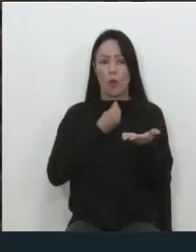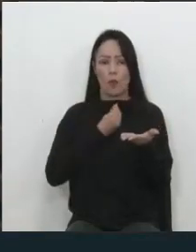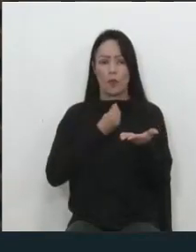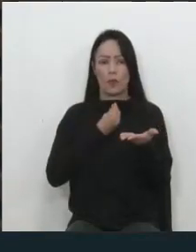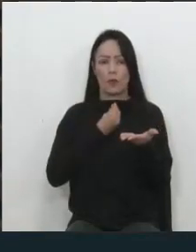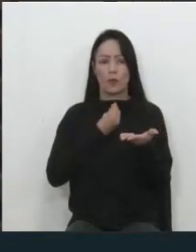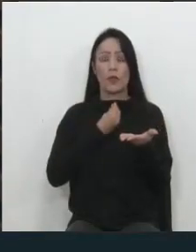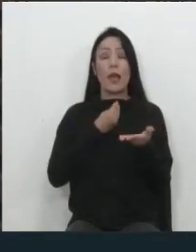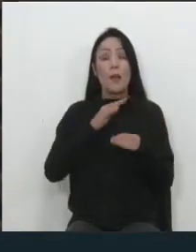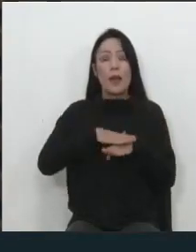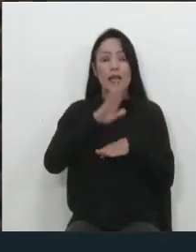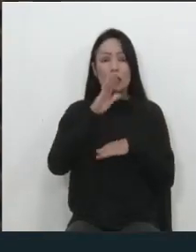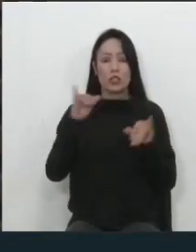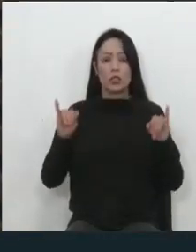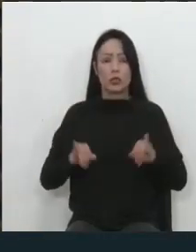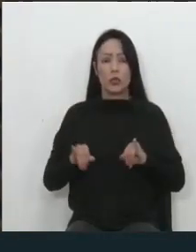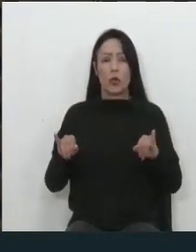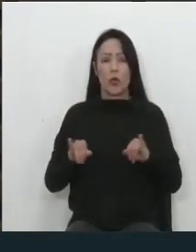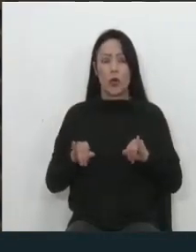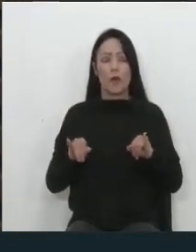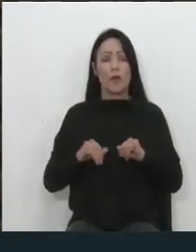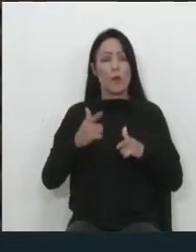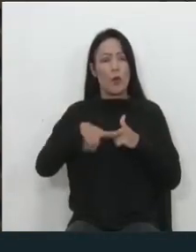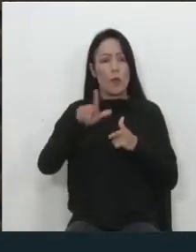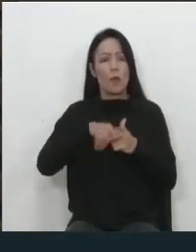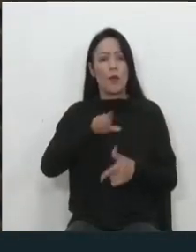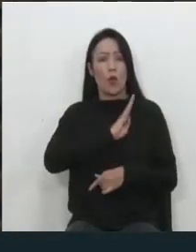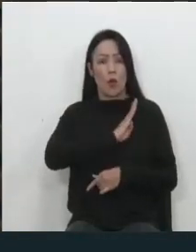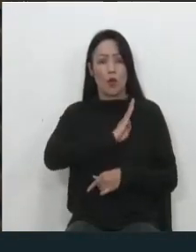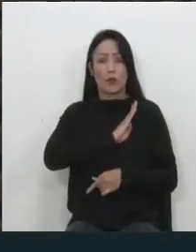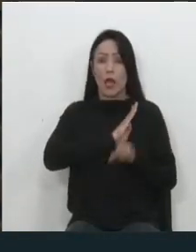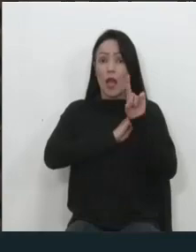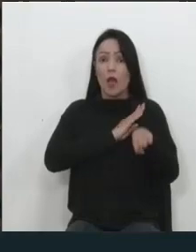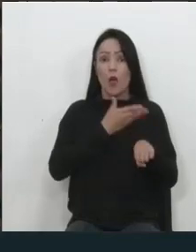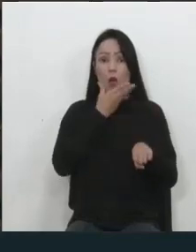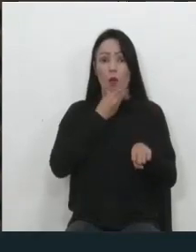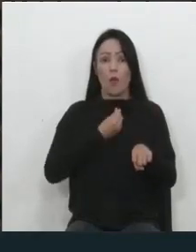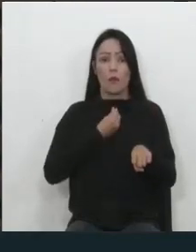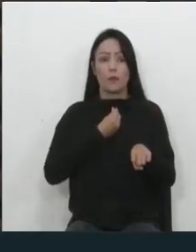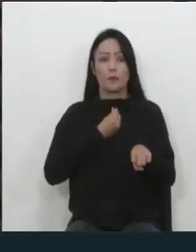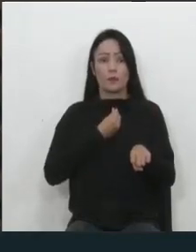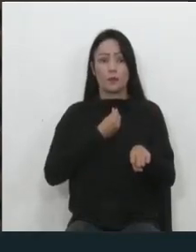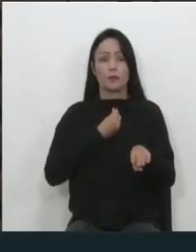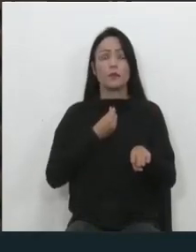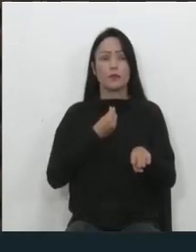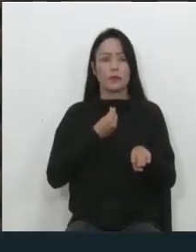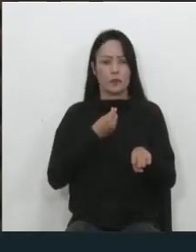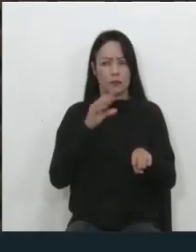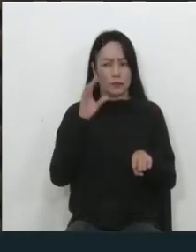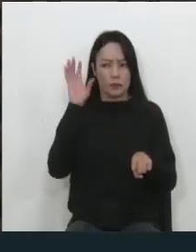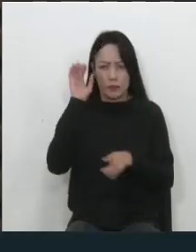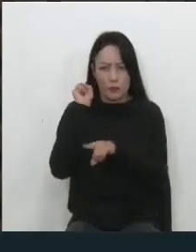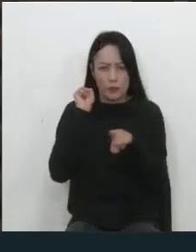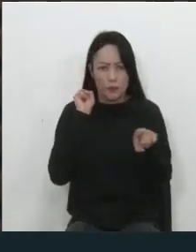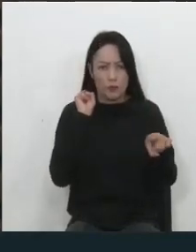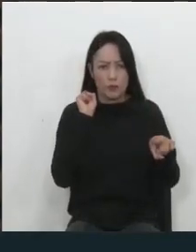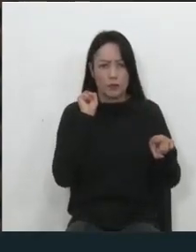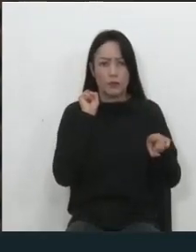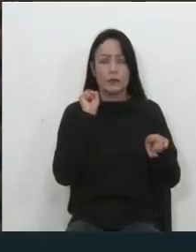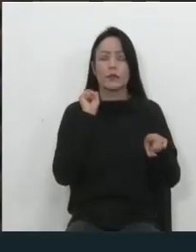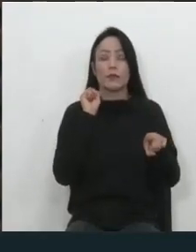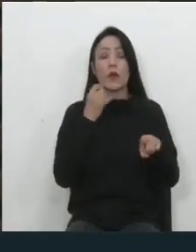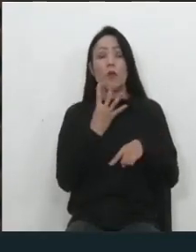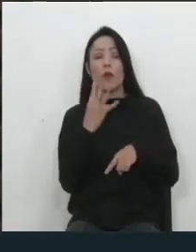mais sofre de problemas cardíacos são os homens. Ouviram, vereadores? De 40